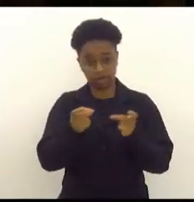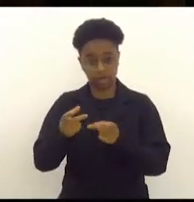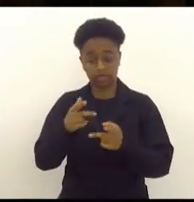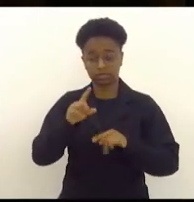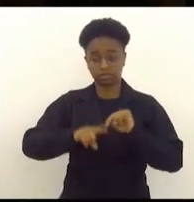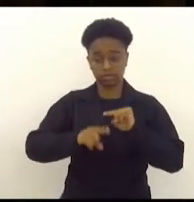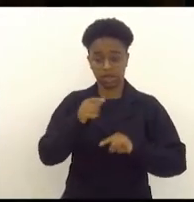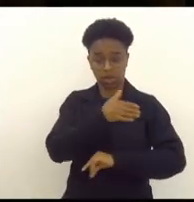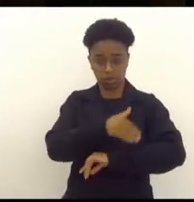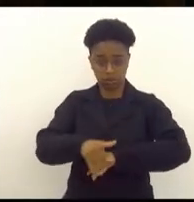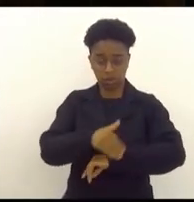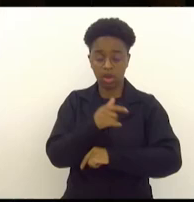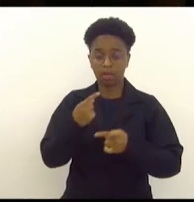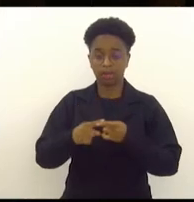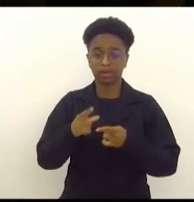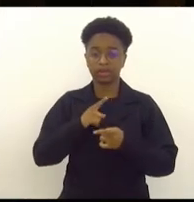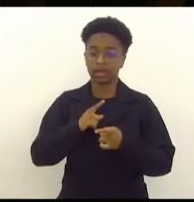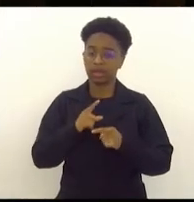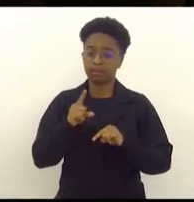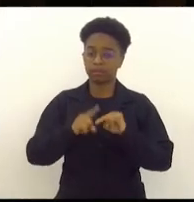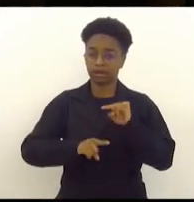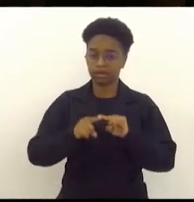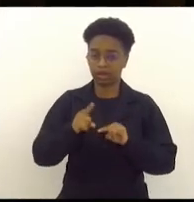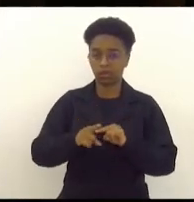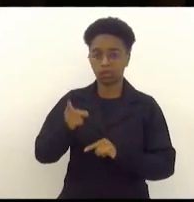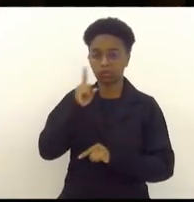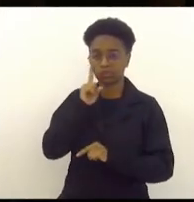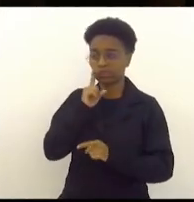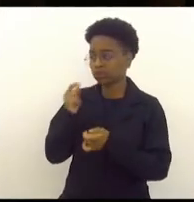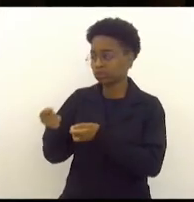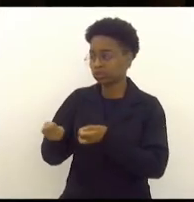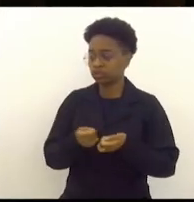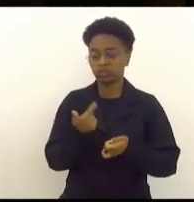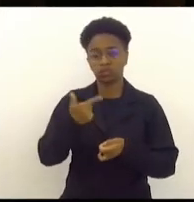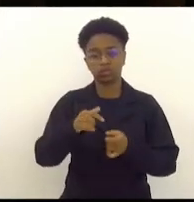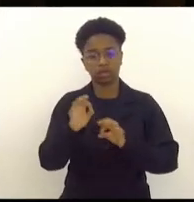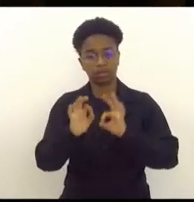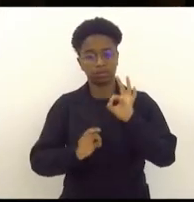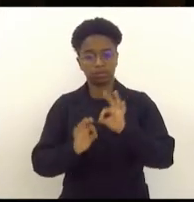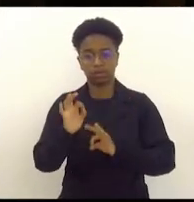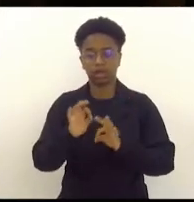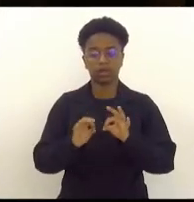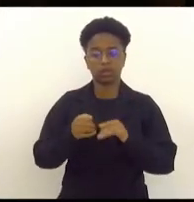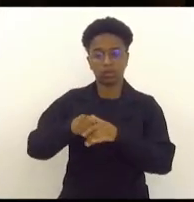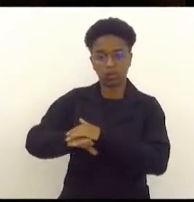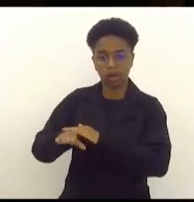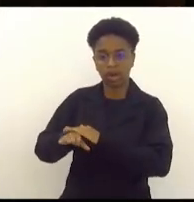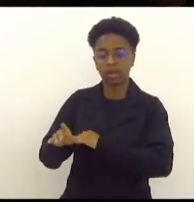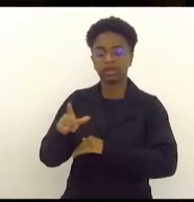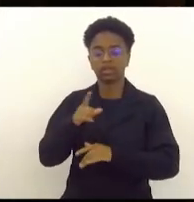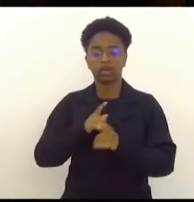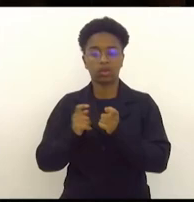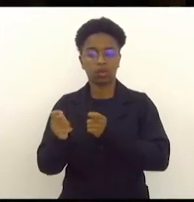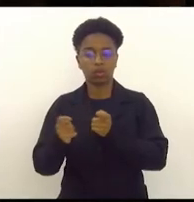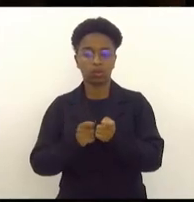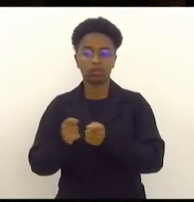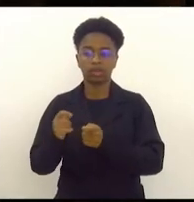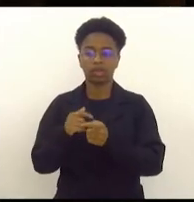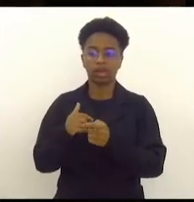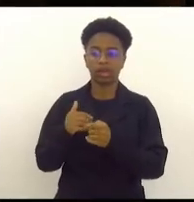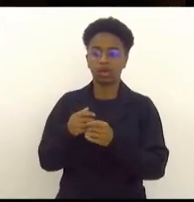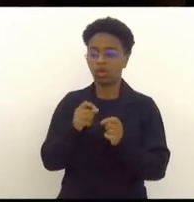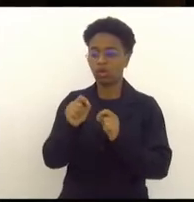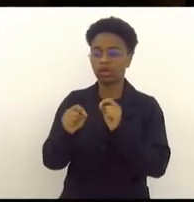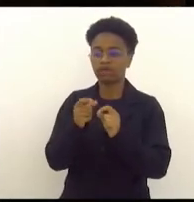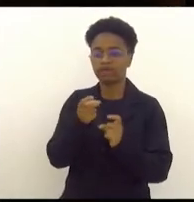ali com a sua mercadoria do dia a dia né não tem um plano de entrega de estoque um controle de entrada de saída do que